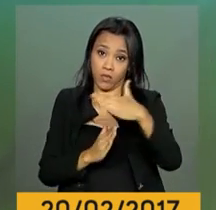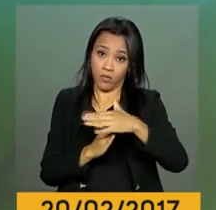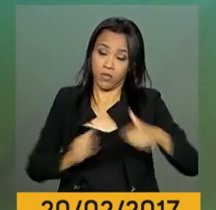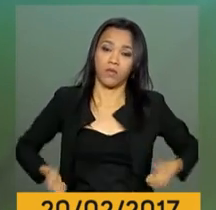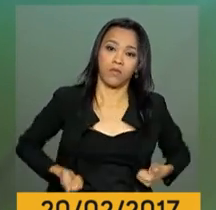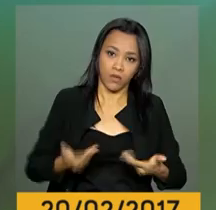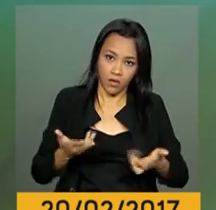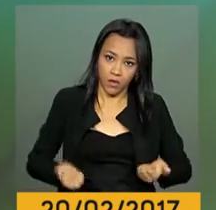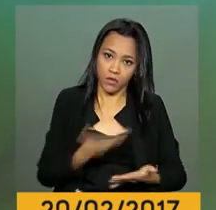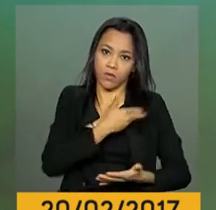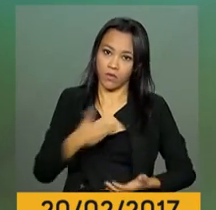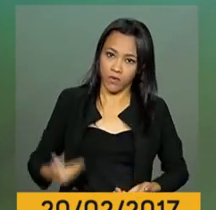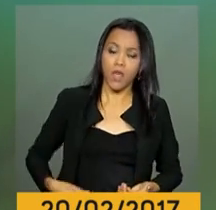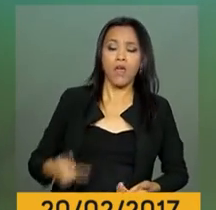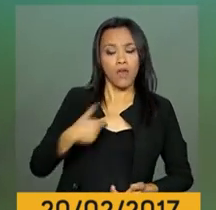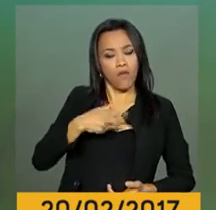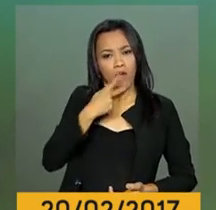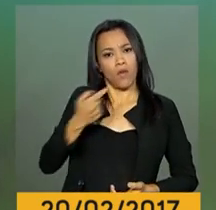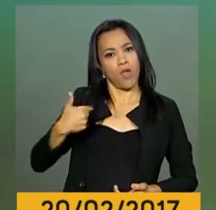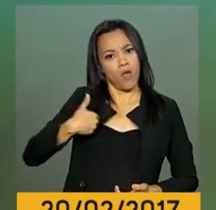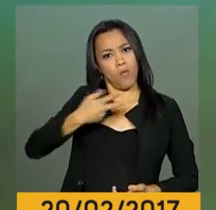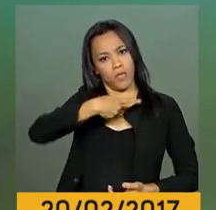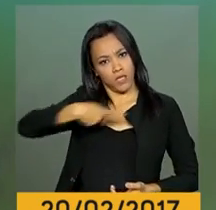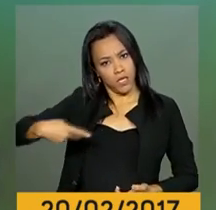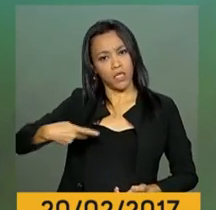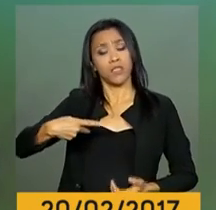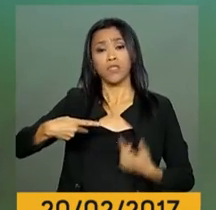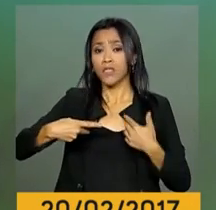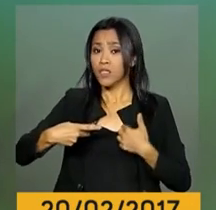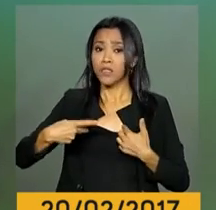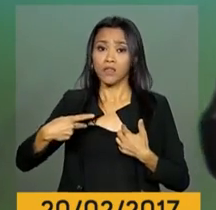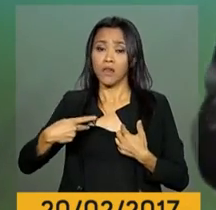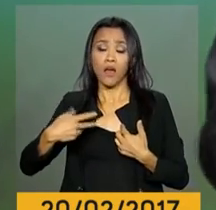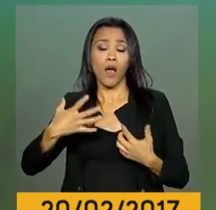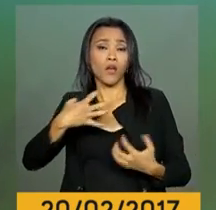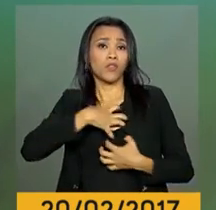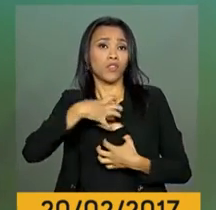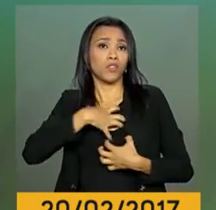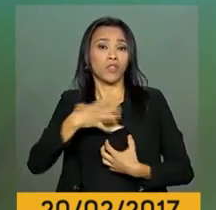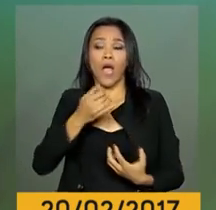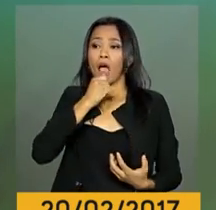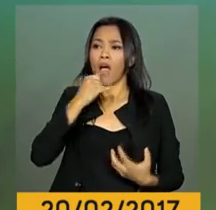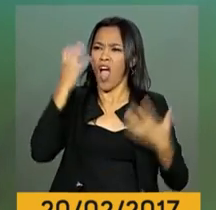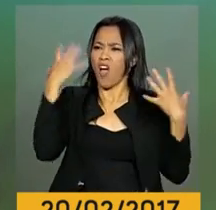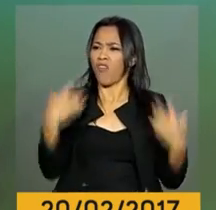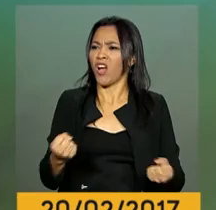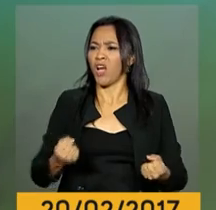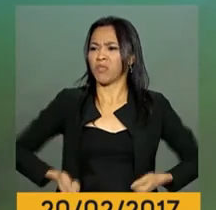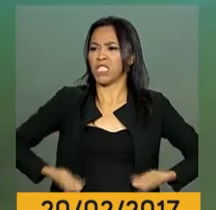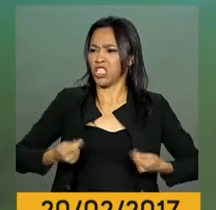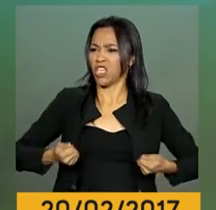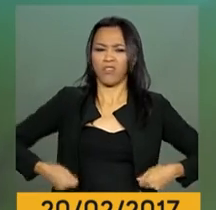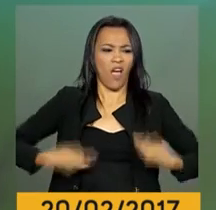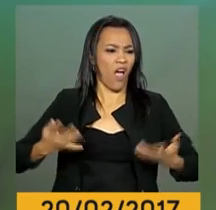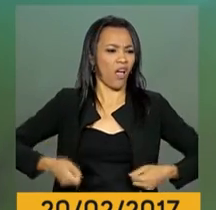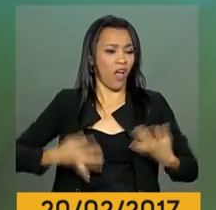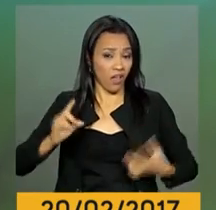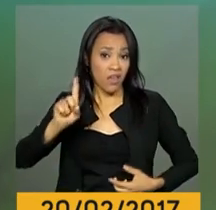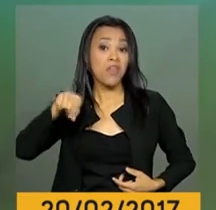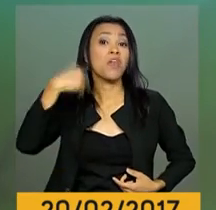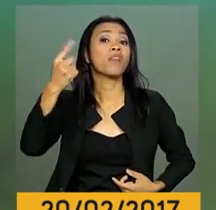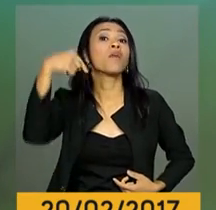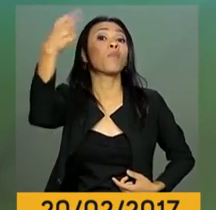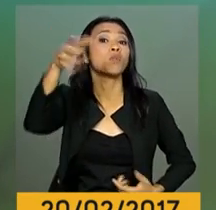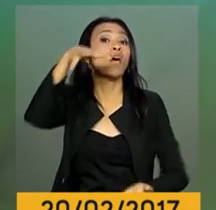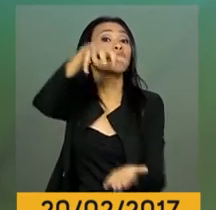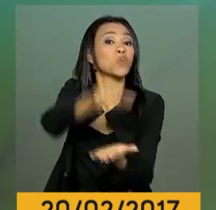a mim, como presidente, ao nosso governo, seria extremamente confortável que lá chegássemos e dissessemos, vamos gastar tudo. Quem vem depois,